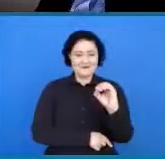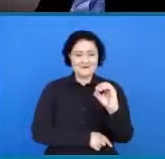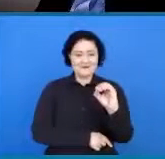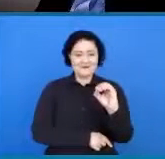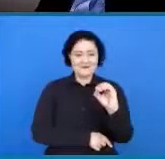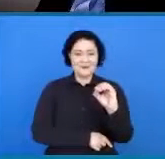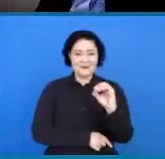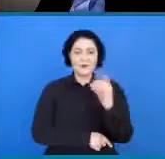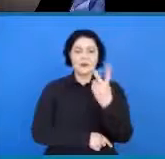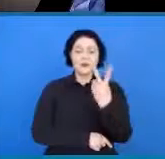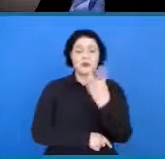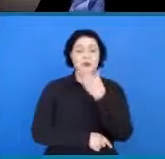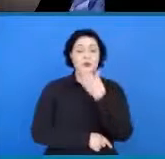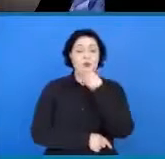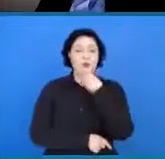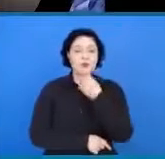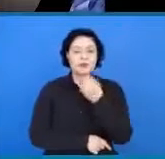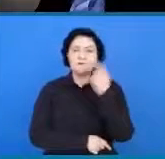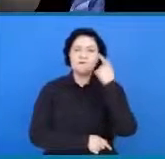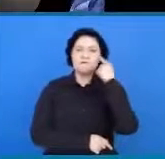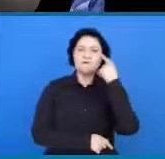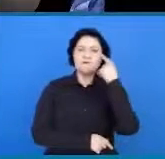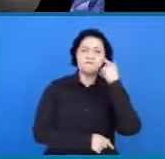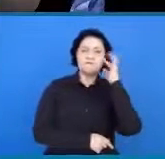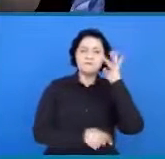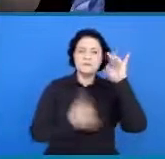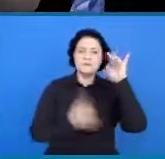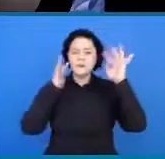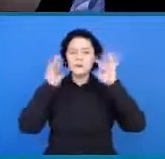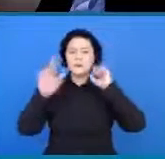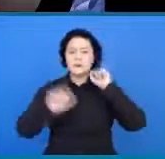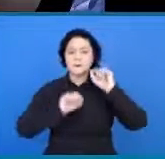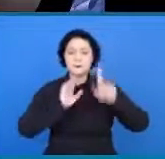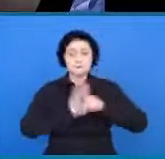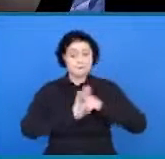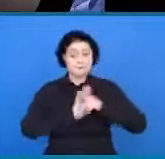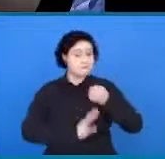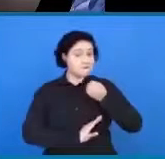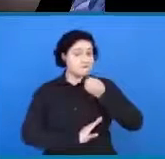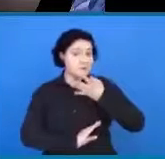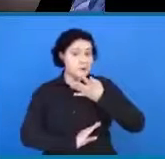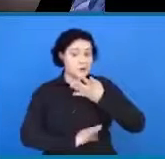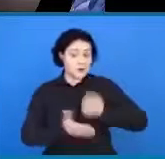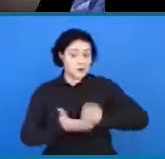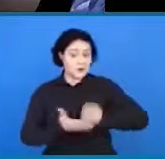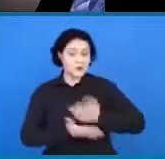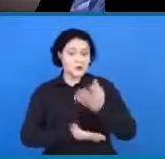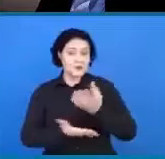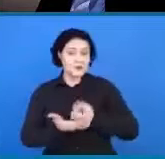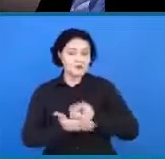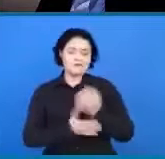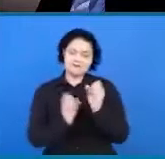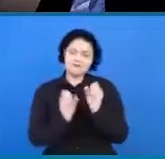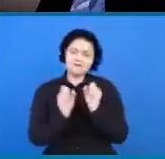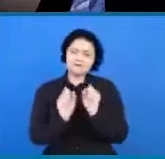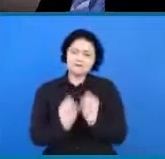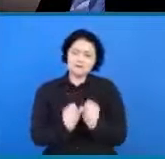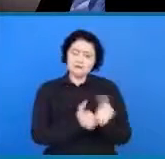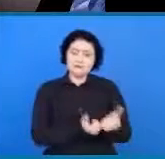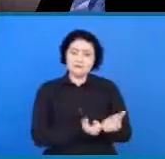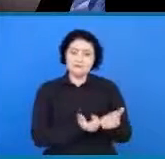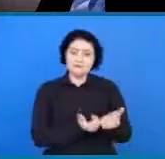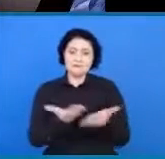E era uma vez dois homens idealistas que imaginaram que seria muito bom se a doutrina espírita pudesse ser